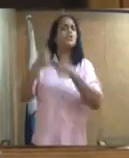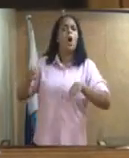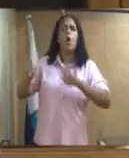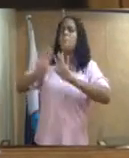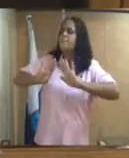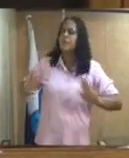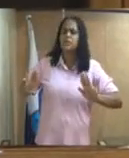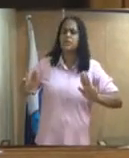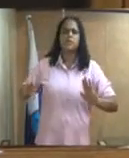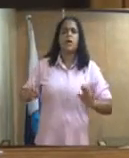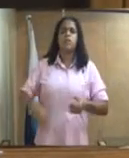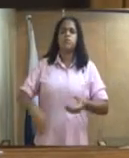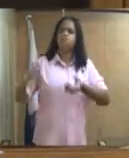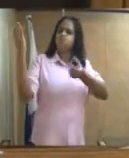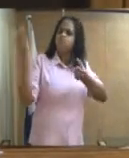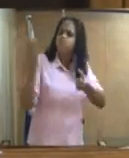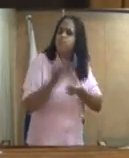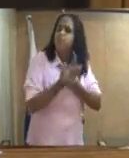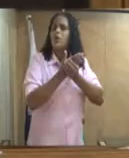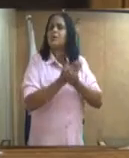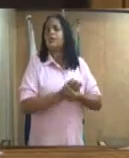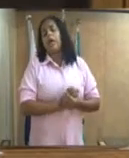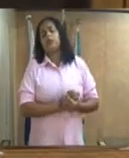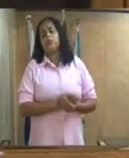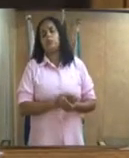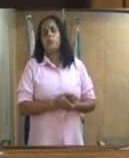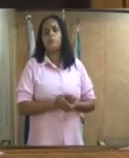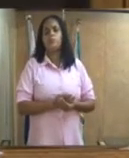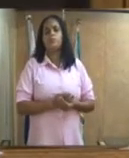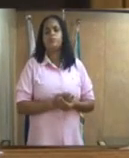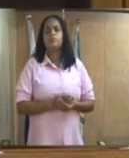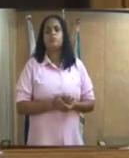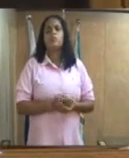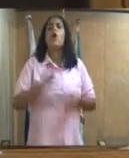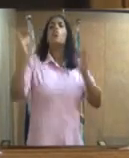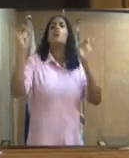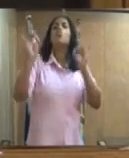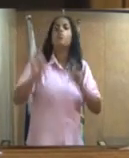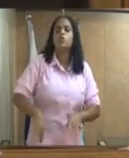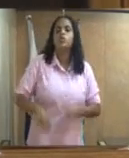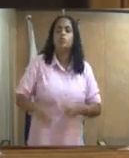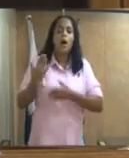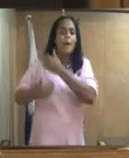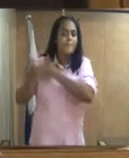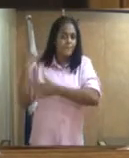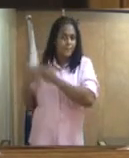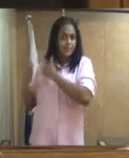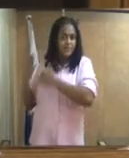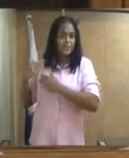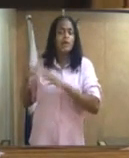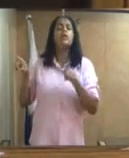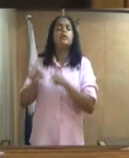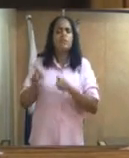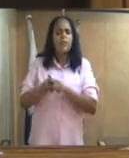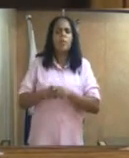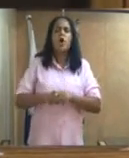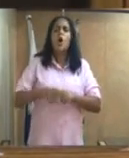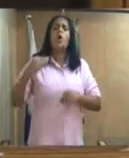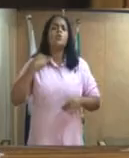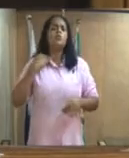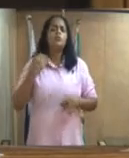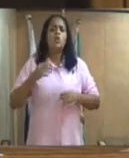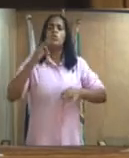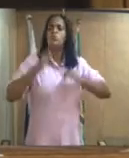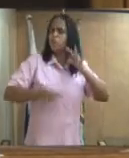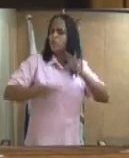na justiça, como já foi o caso da última legislatura que tivemos que ir para o judiciário, e perdemos